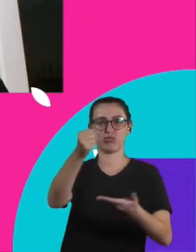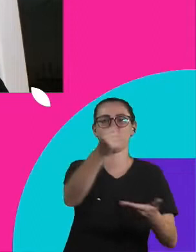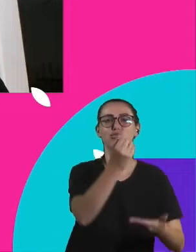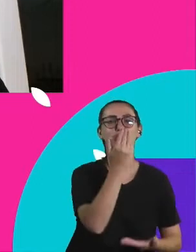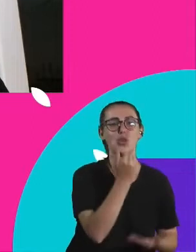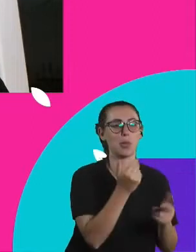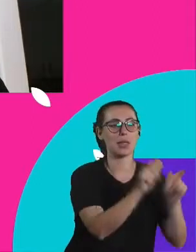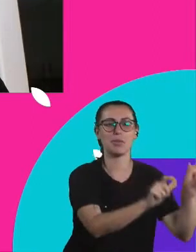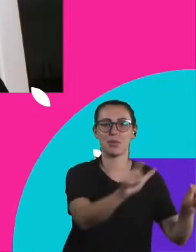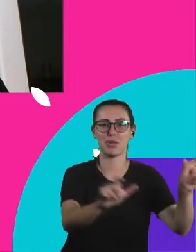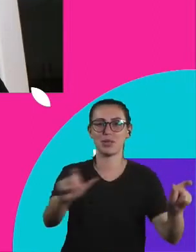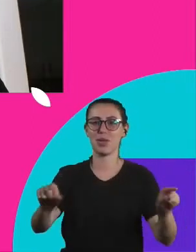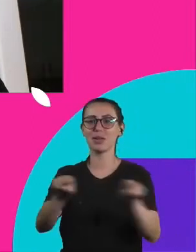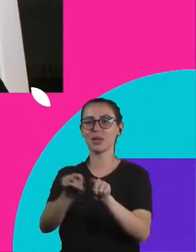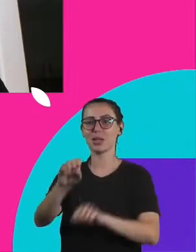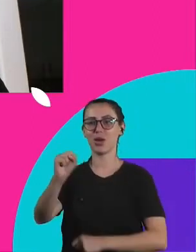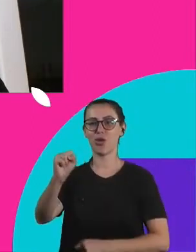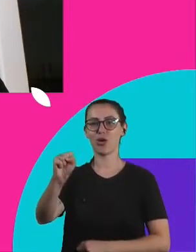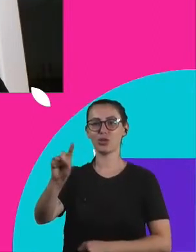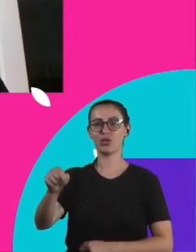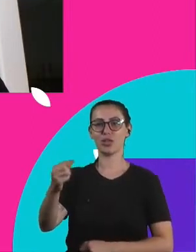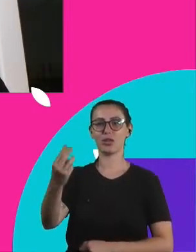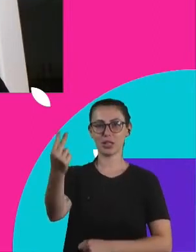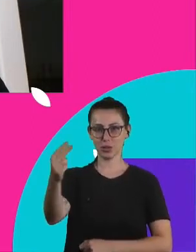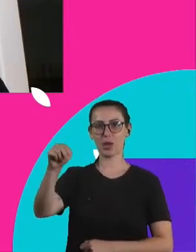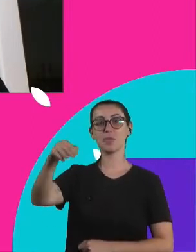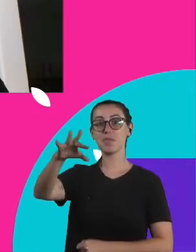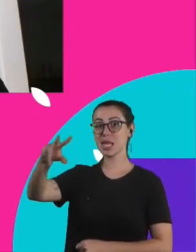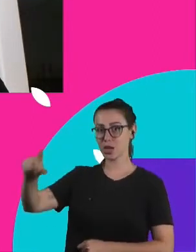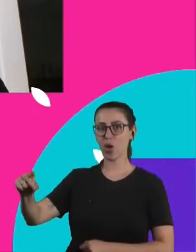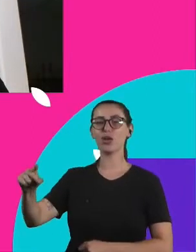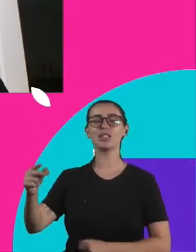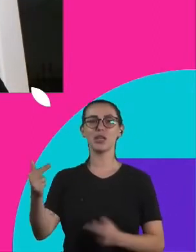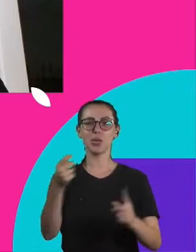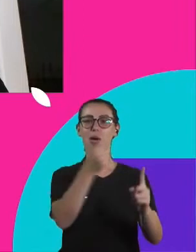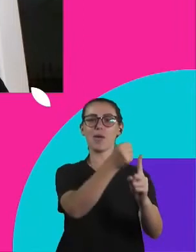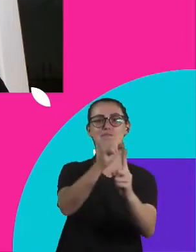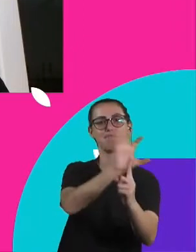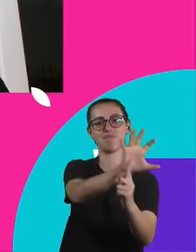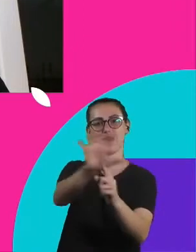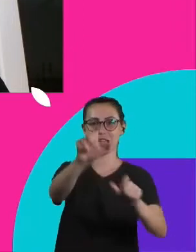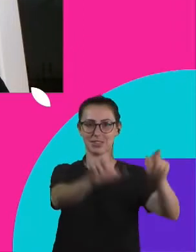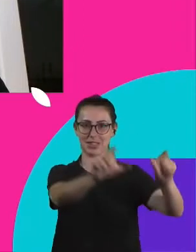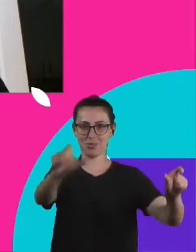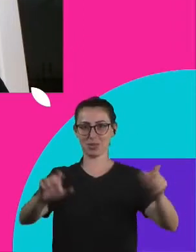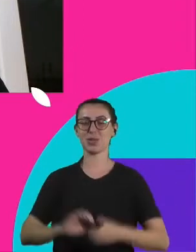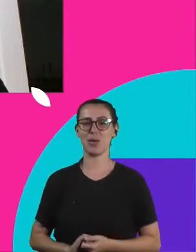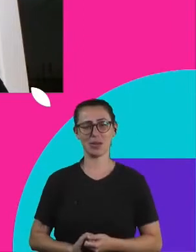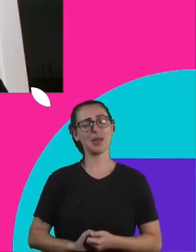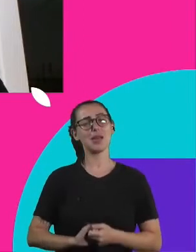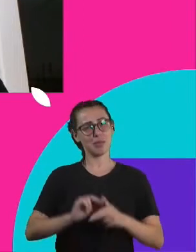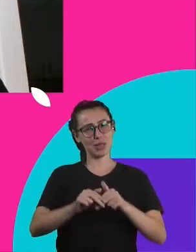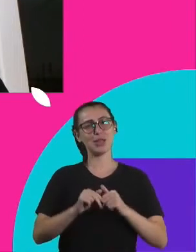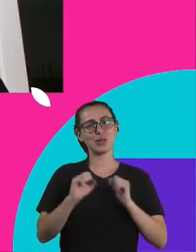milhões de pessoas impactadas e 170 milhões de recursos mobilizados. E também podem já estar defasados esses dados